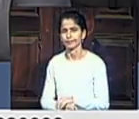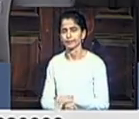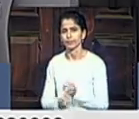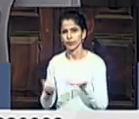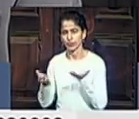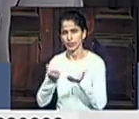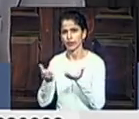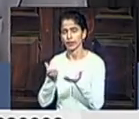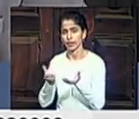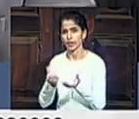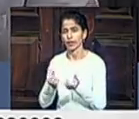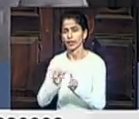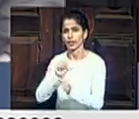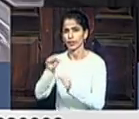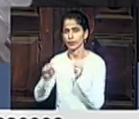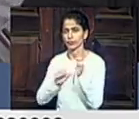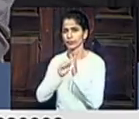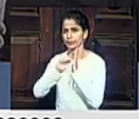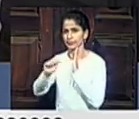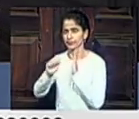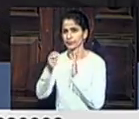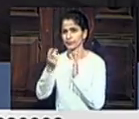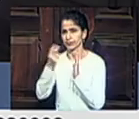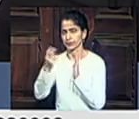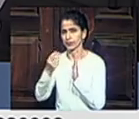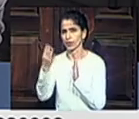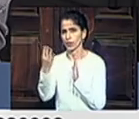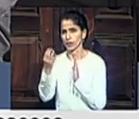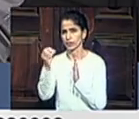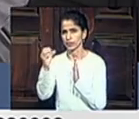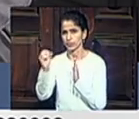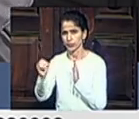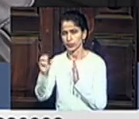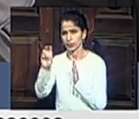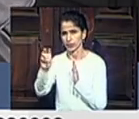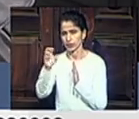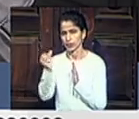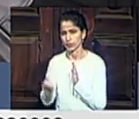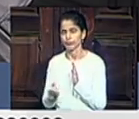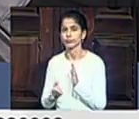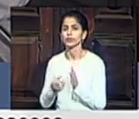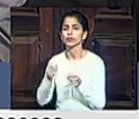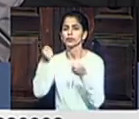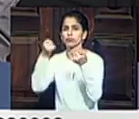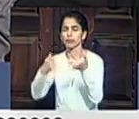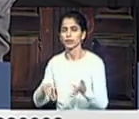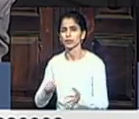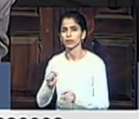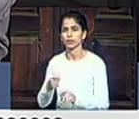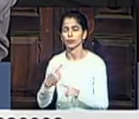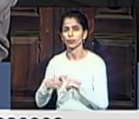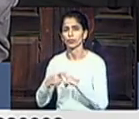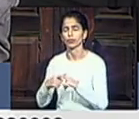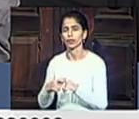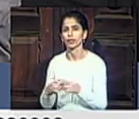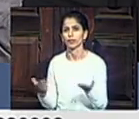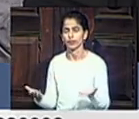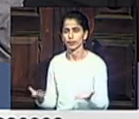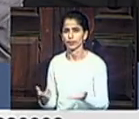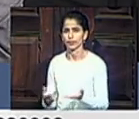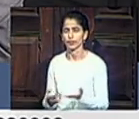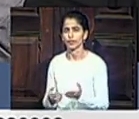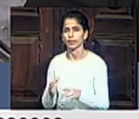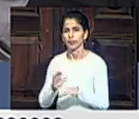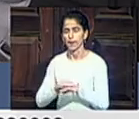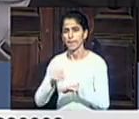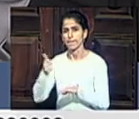Pretende alterar também o artigo 2º da Lei 4056. Na justificativa, o Poder Executivo argumenta que o aumento